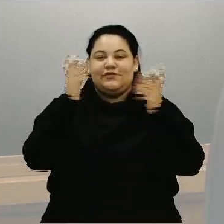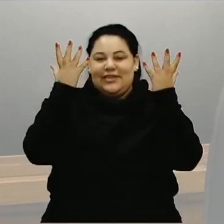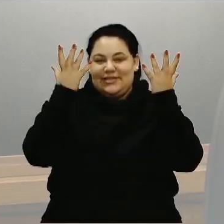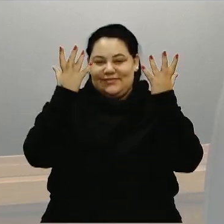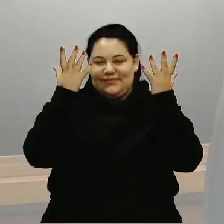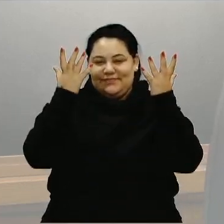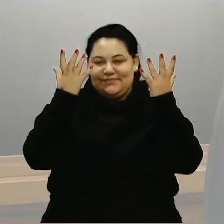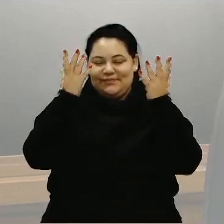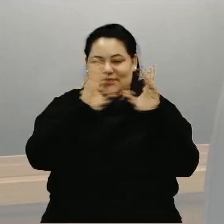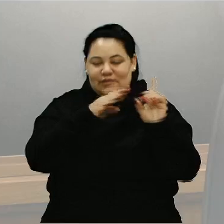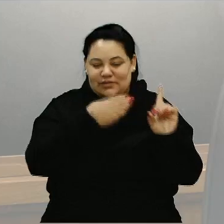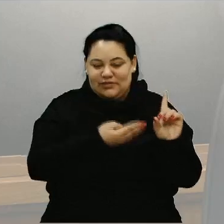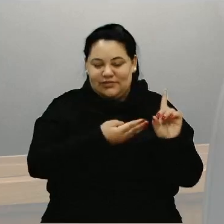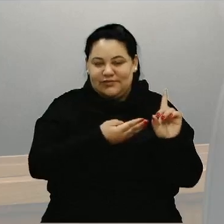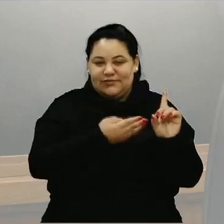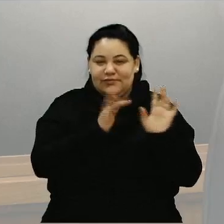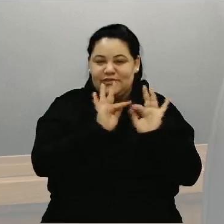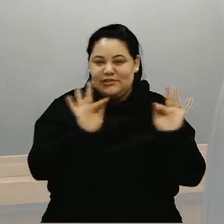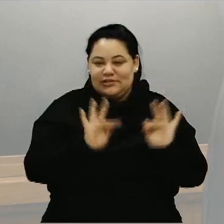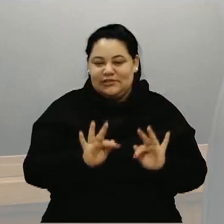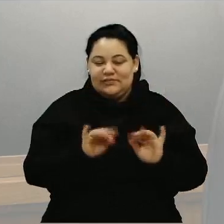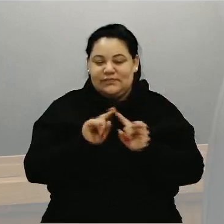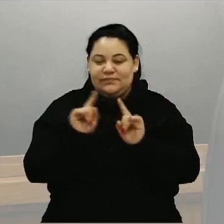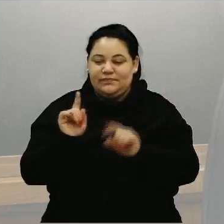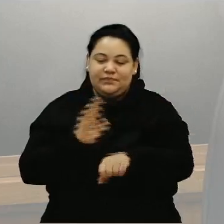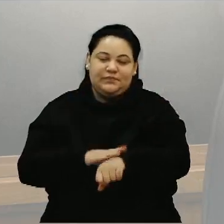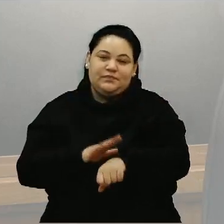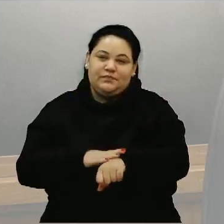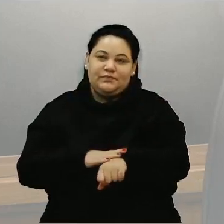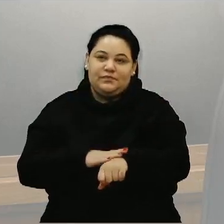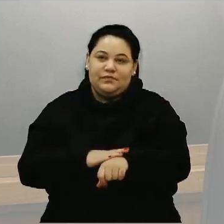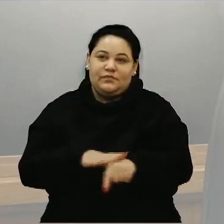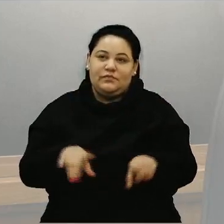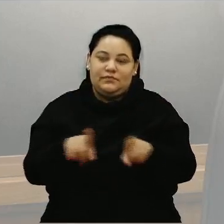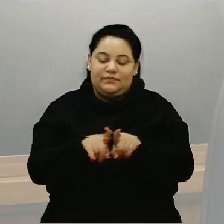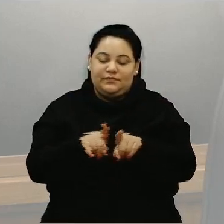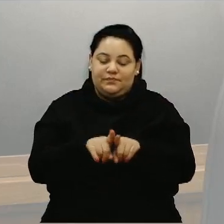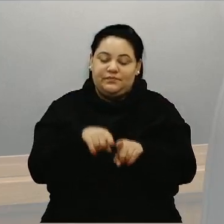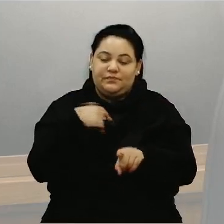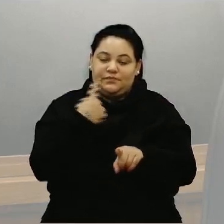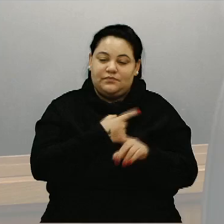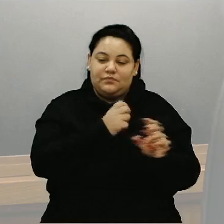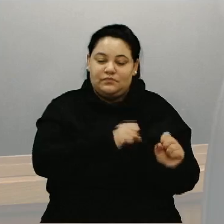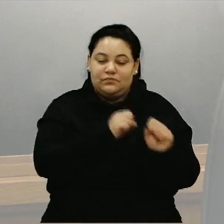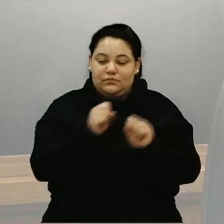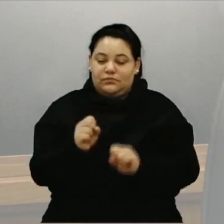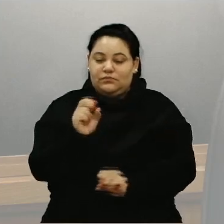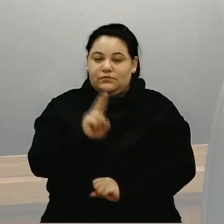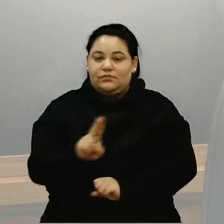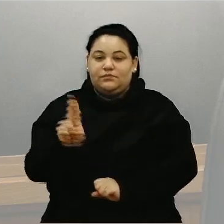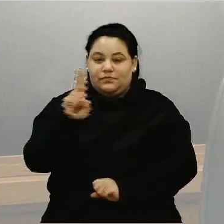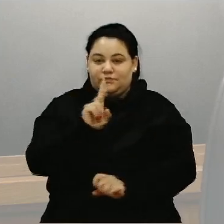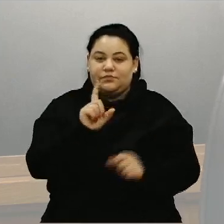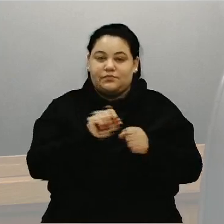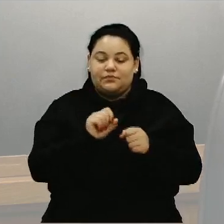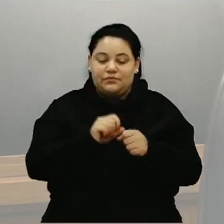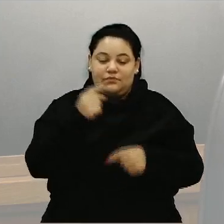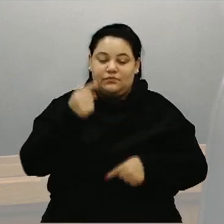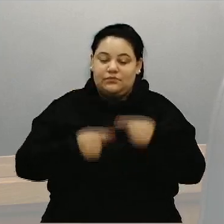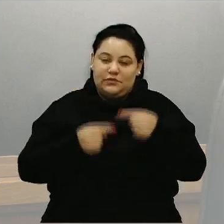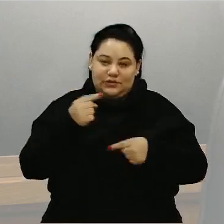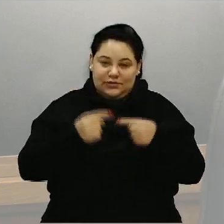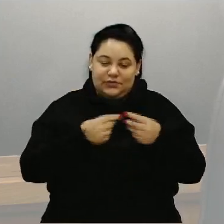de alegria, mas é um momento também que nós podemos utilizar para fazer esse debate do